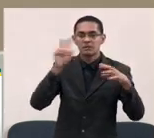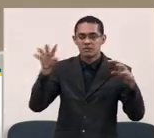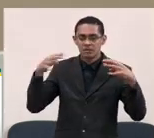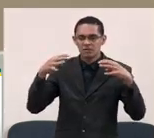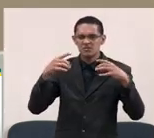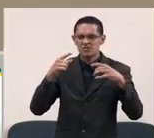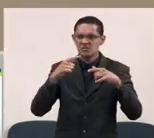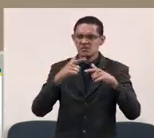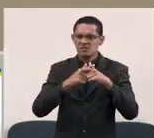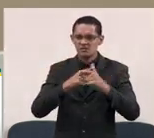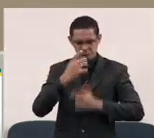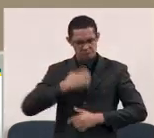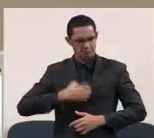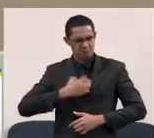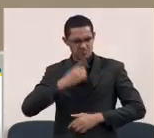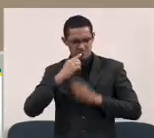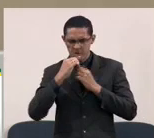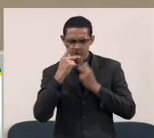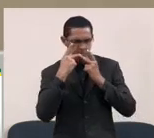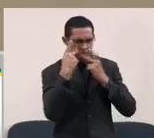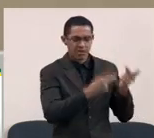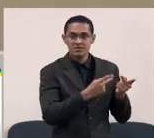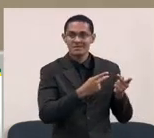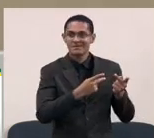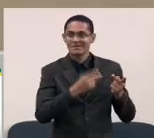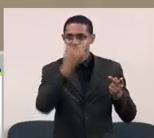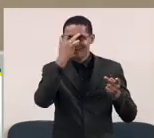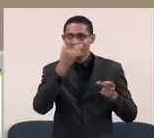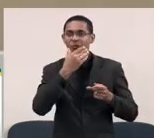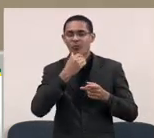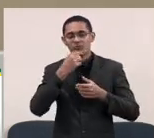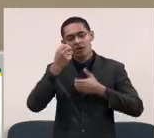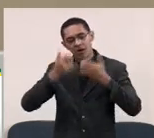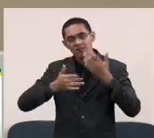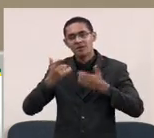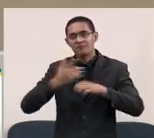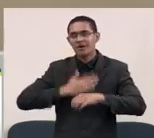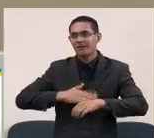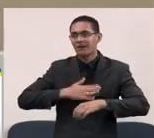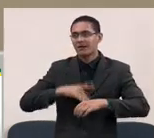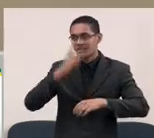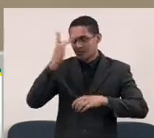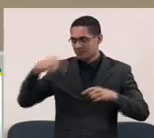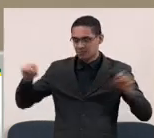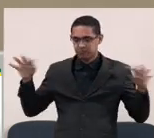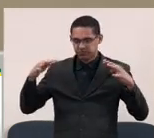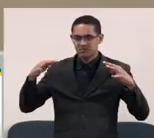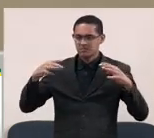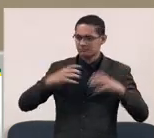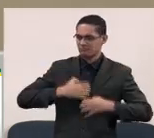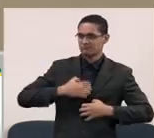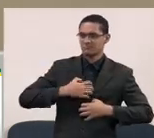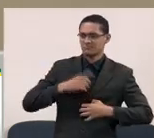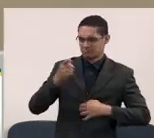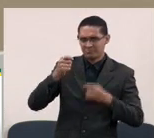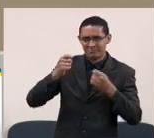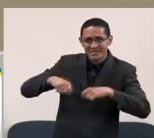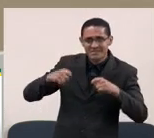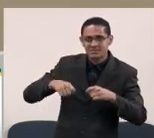forma agressiva com que tratou aquela criança. Mas entenda bem, ela não precisava ter sido agressiva, mas